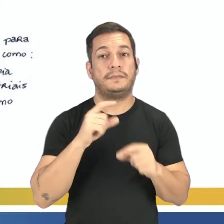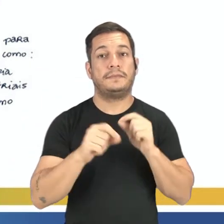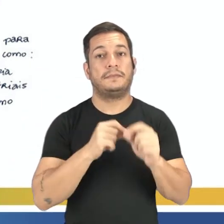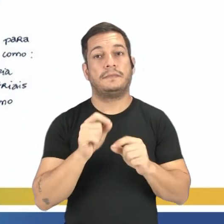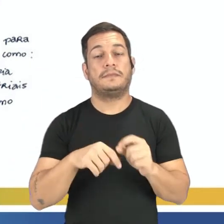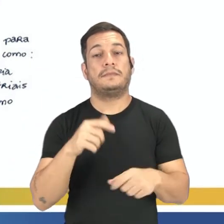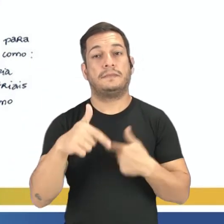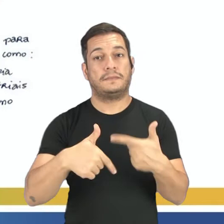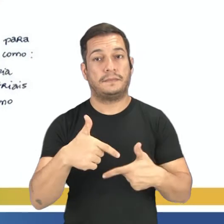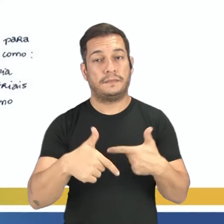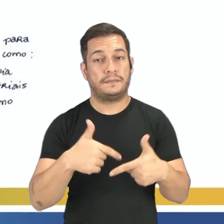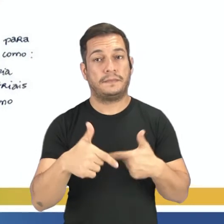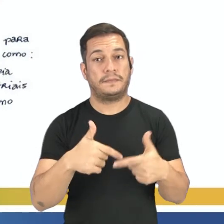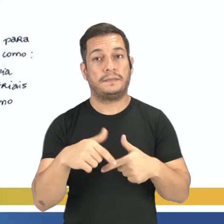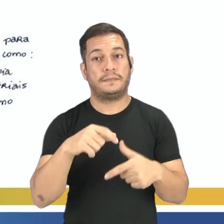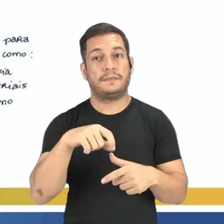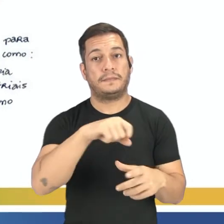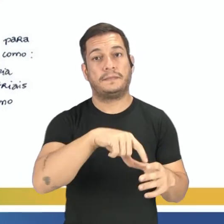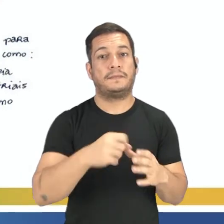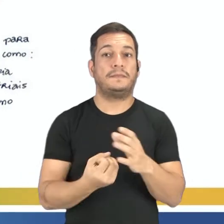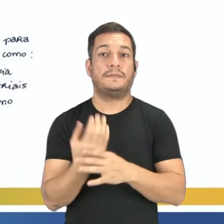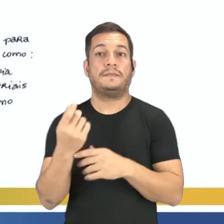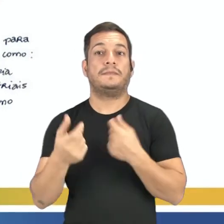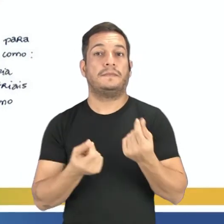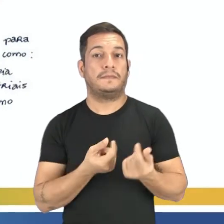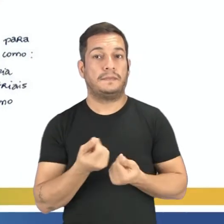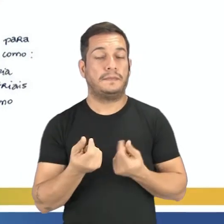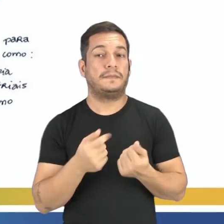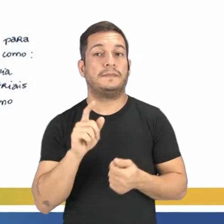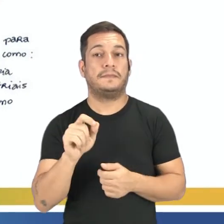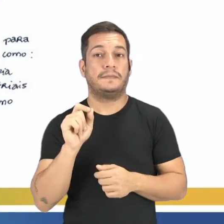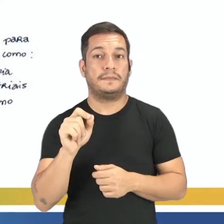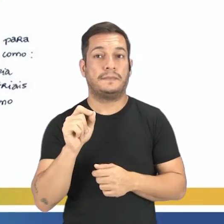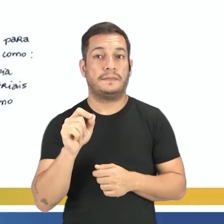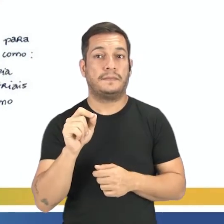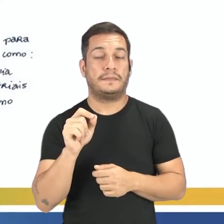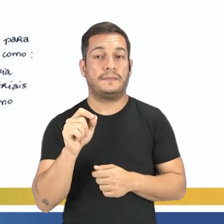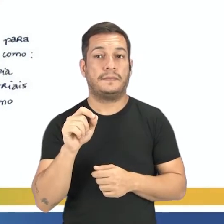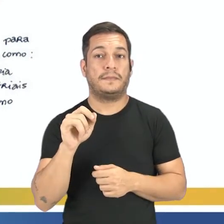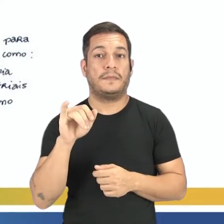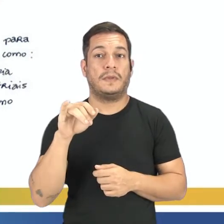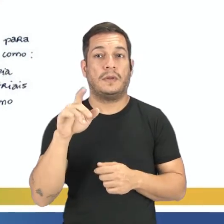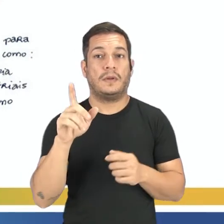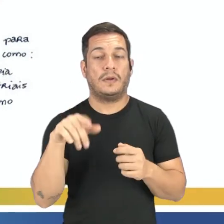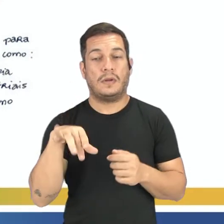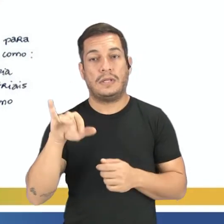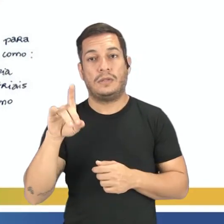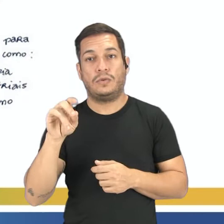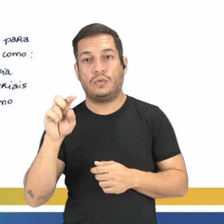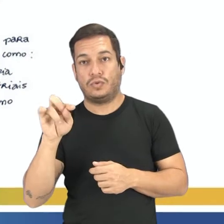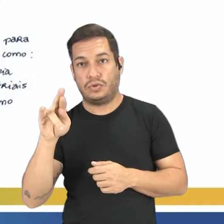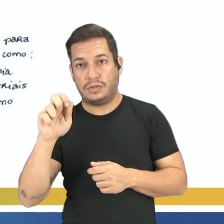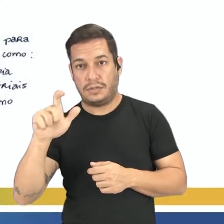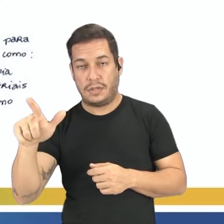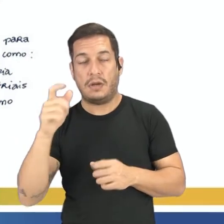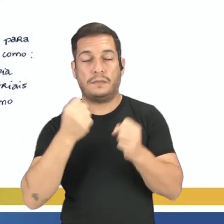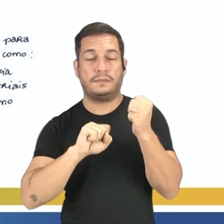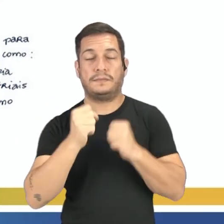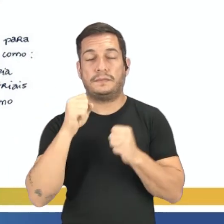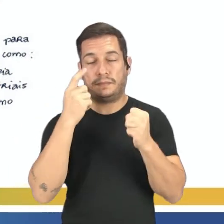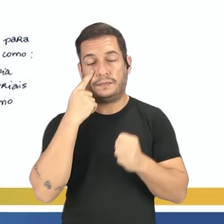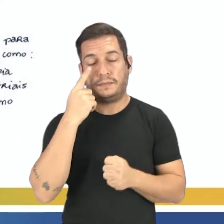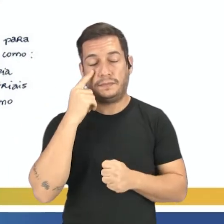uma atividade, né, de produção econômica, né, a produção industrial, o comércio e serviço. Isso é o destaque para a